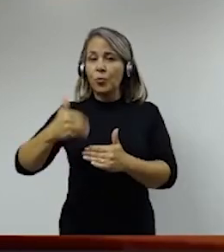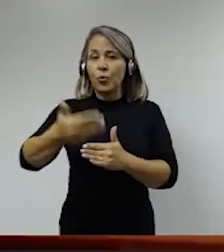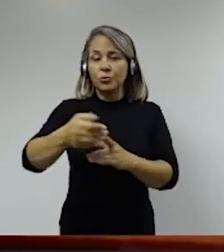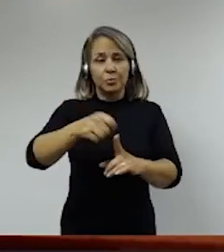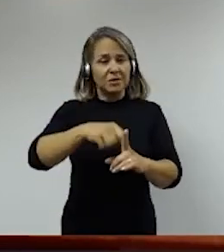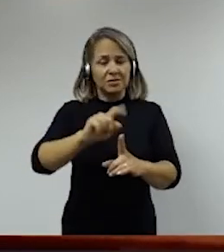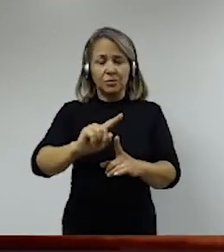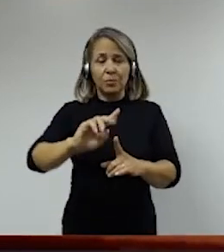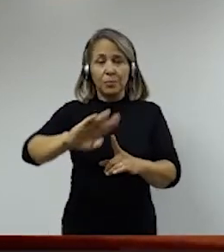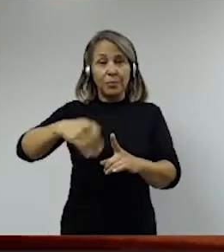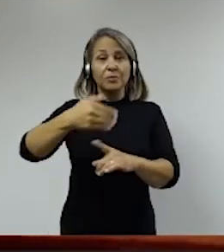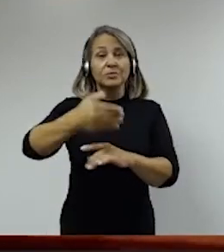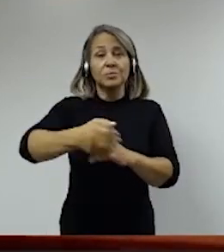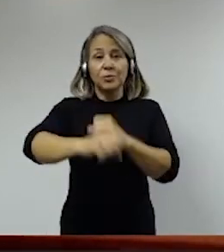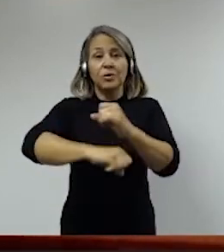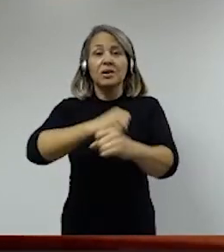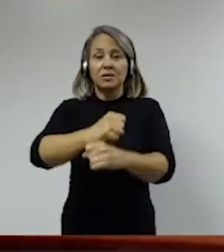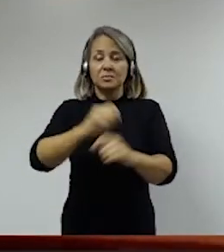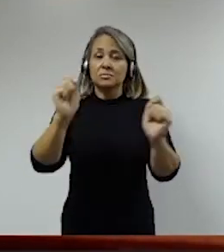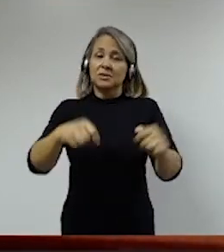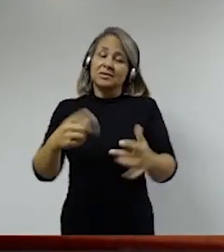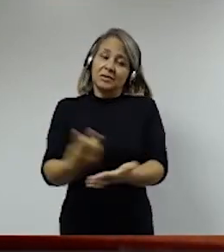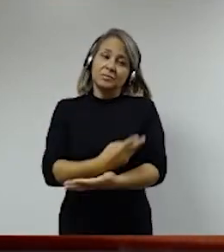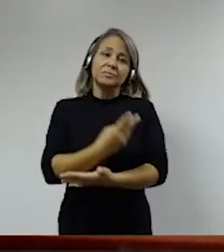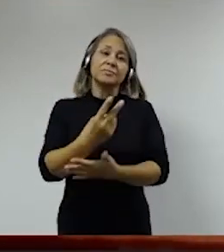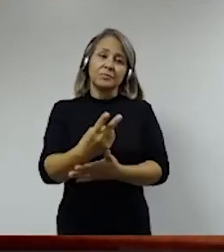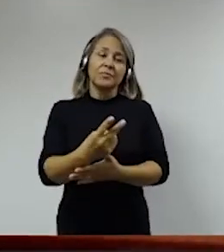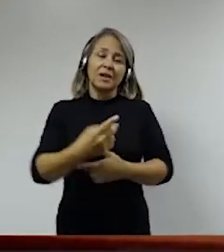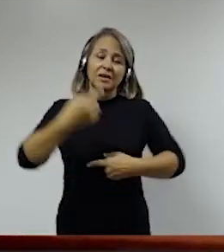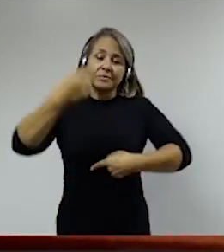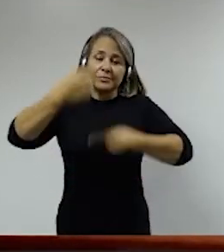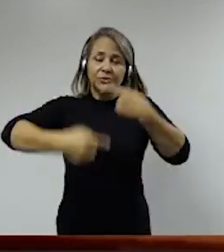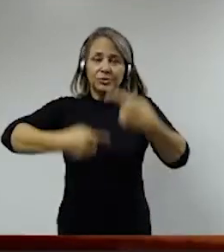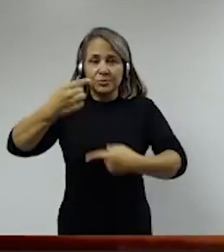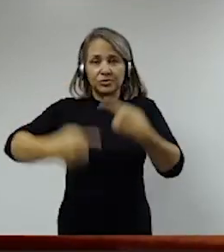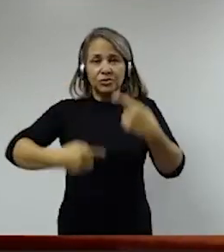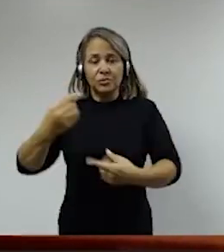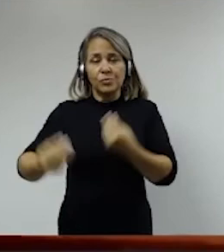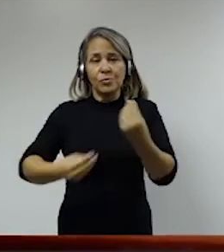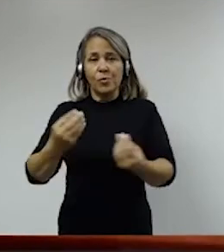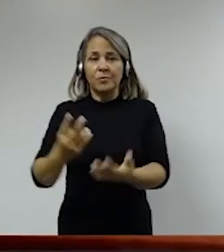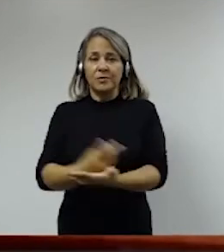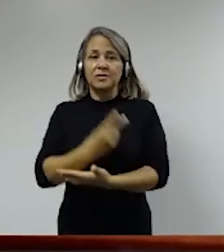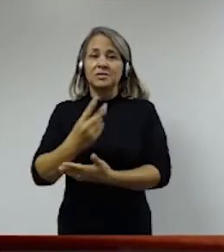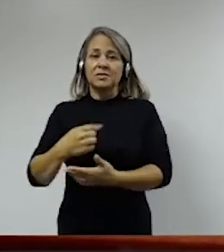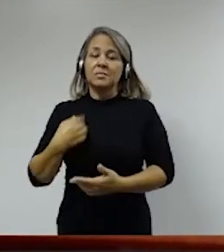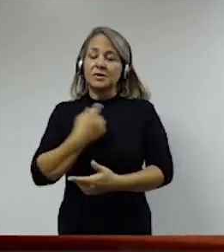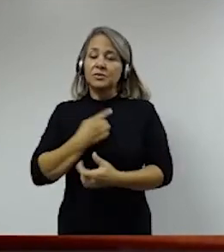de 2021, a gente vai estar discutindo muito formas e mecanismos de